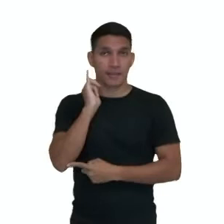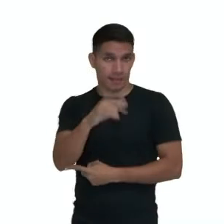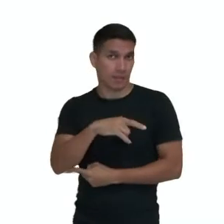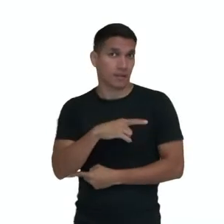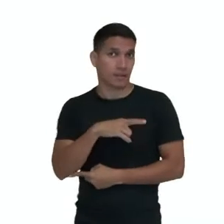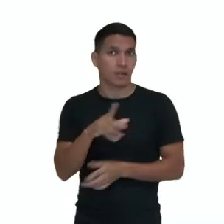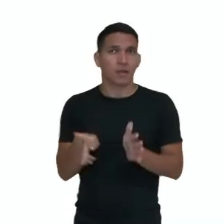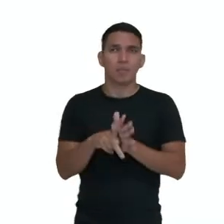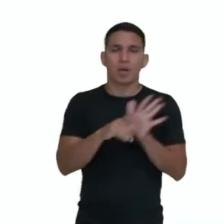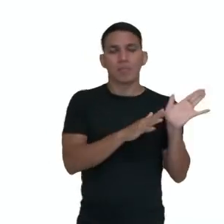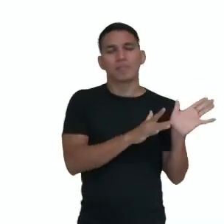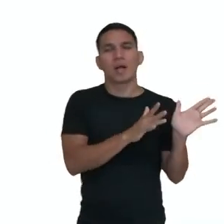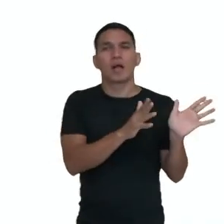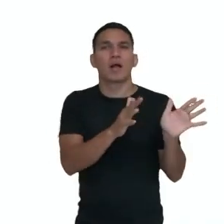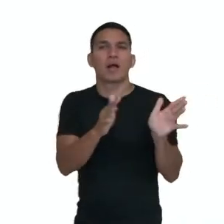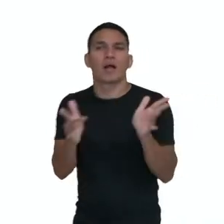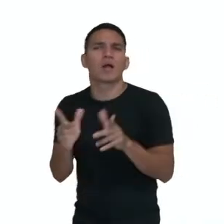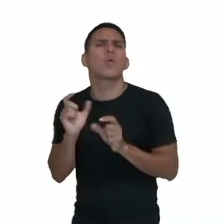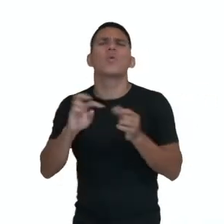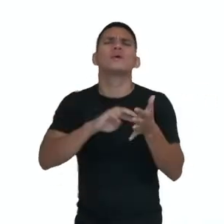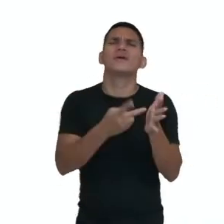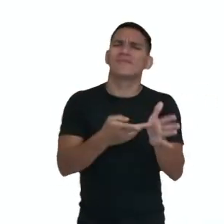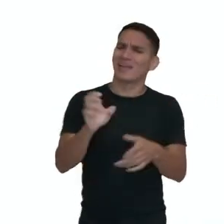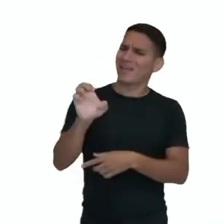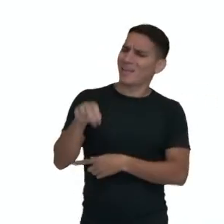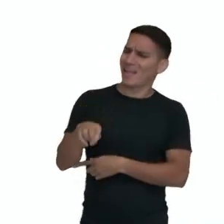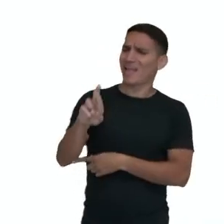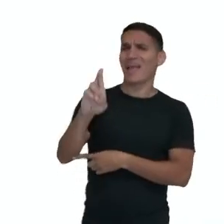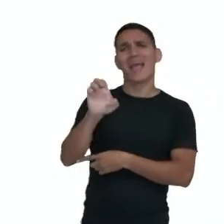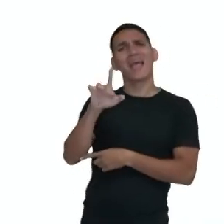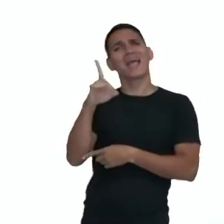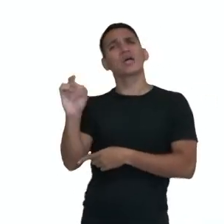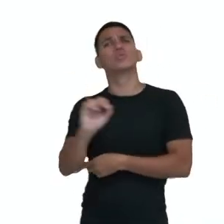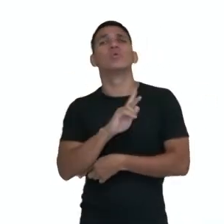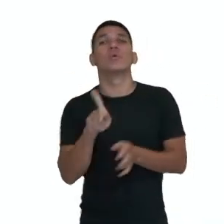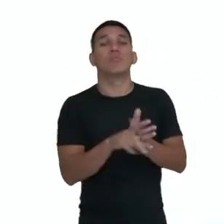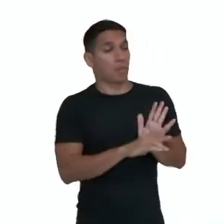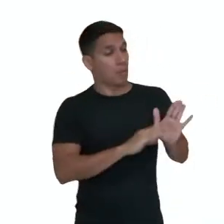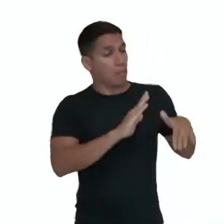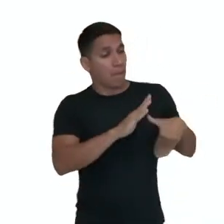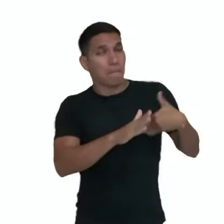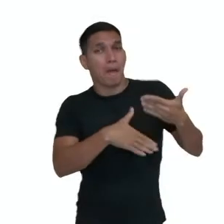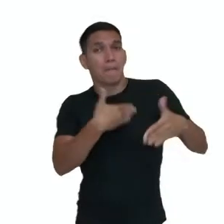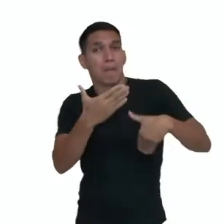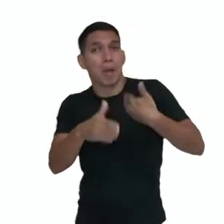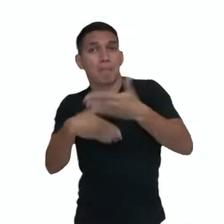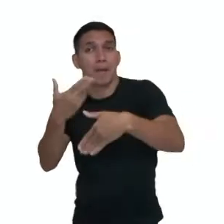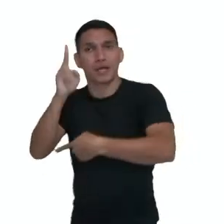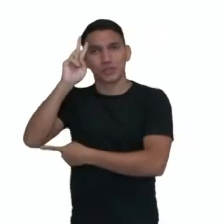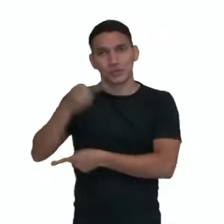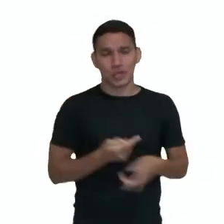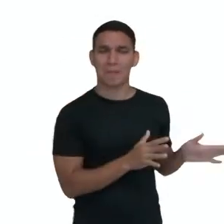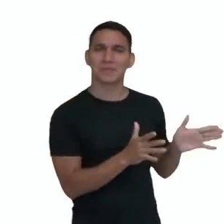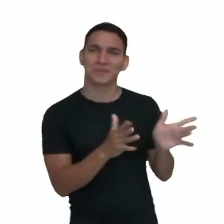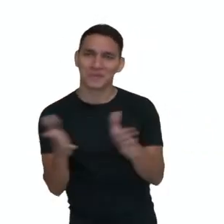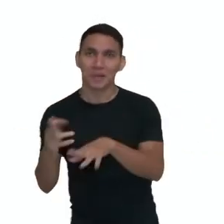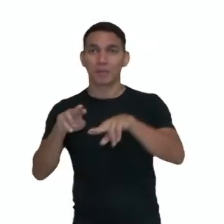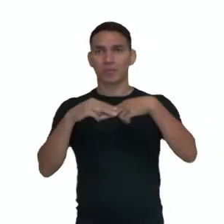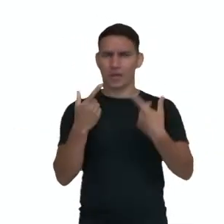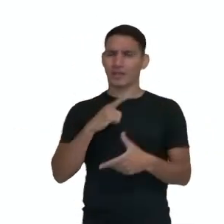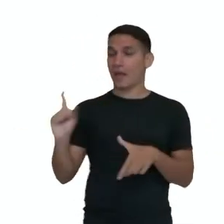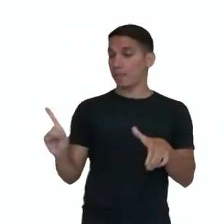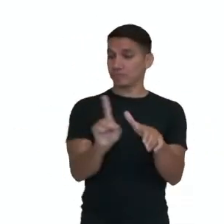que tem enredo. O que é enredo? É a sequência de acontecimentos de uma história, tá? Tem